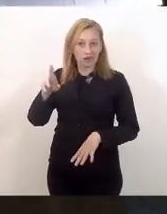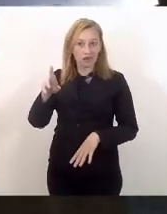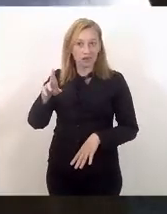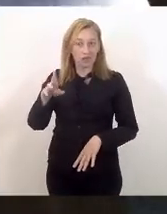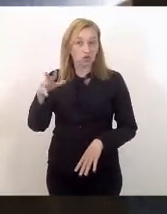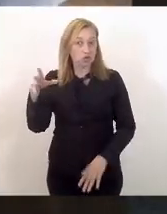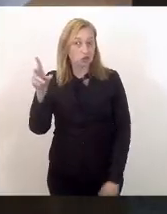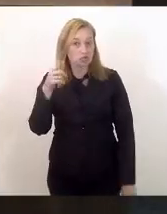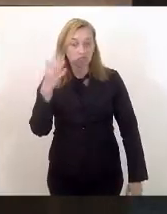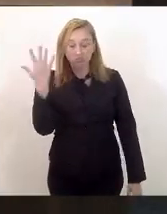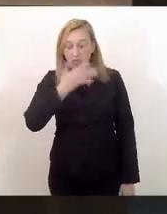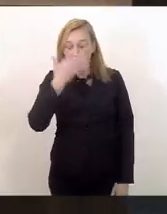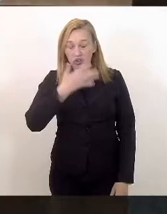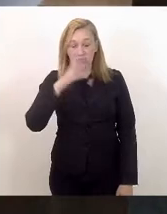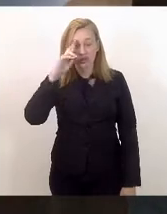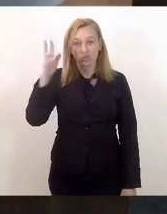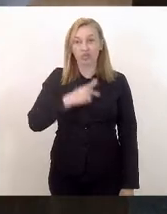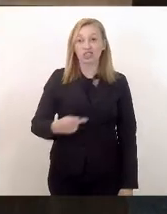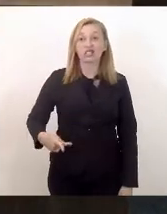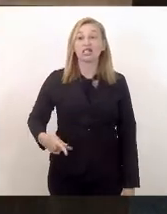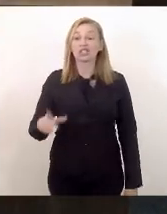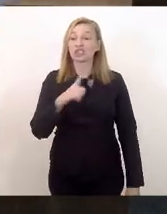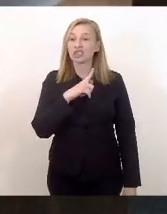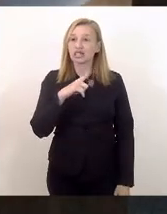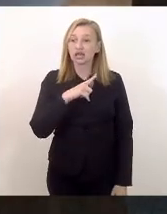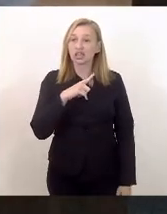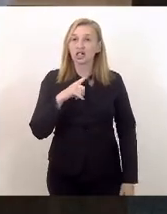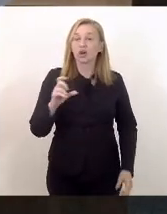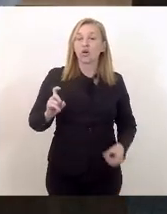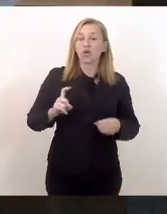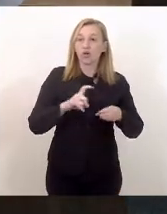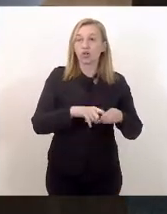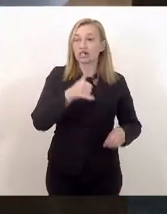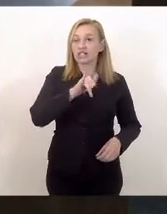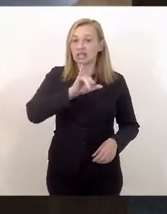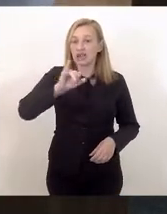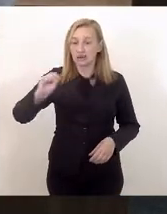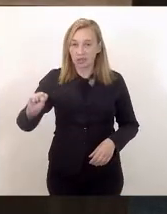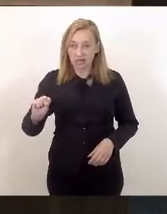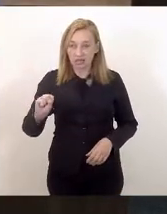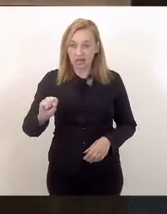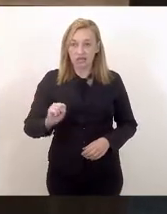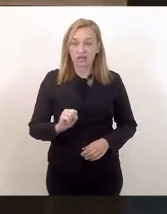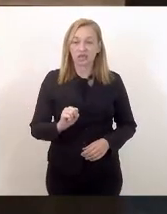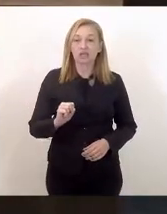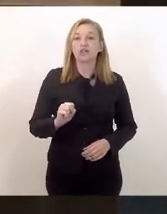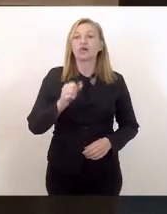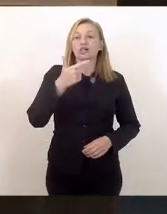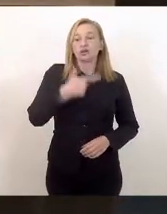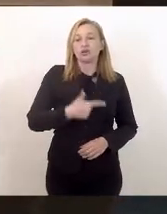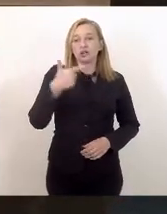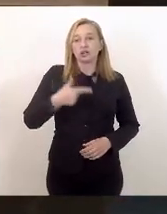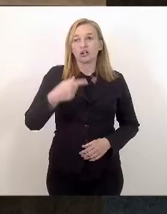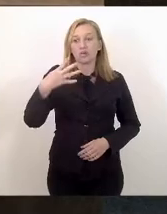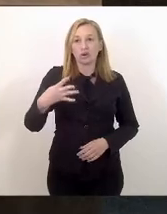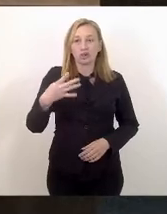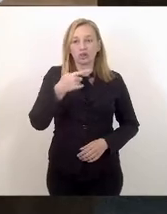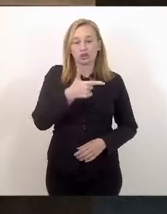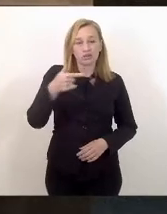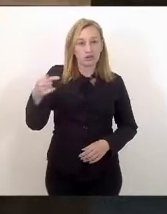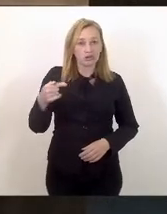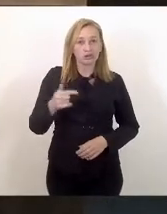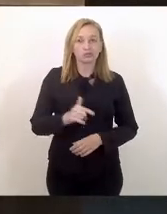ouviu, senhor presidente. É que existe o convênio ICMS 224 de